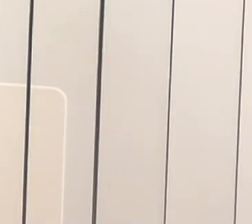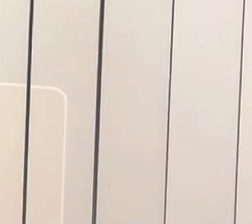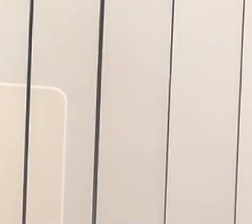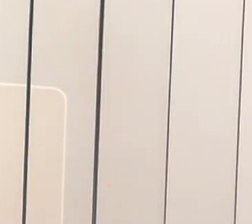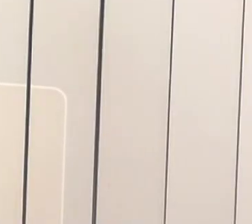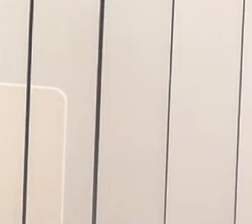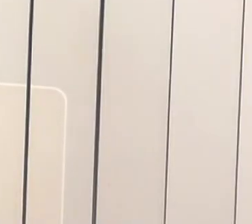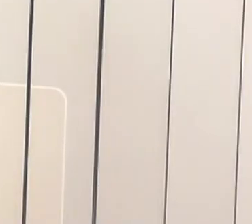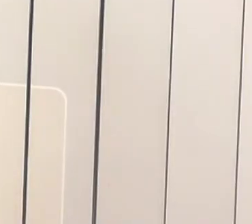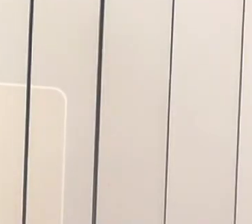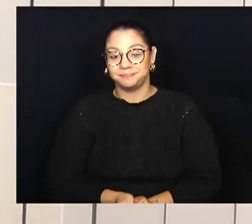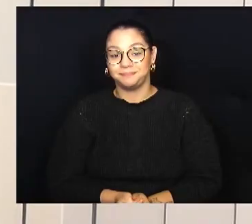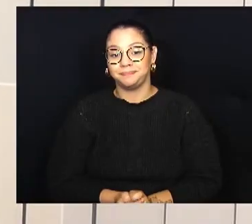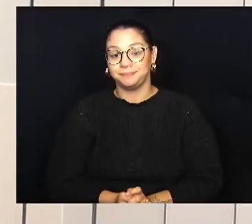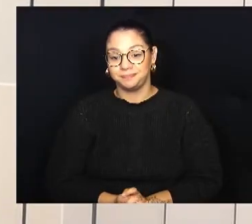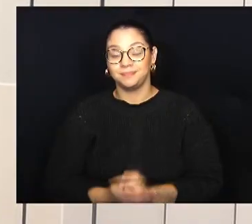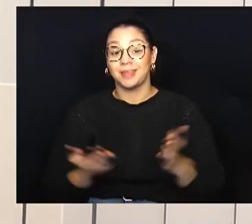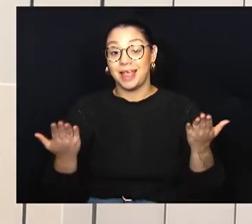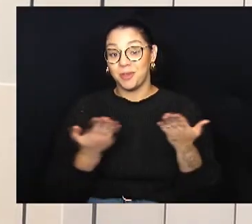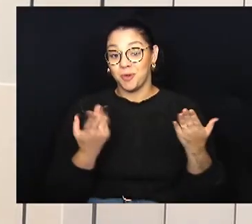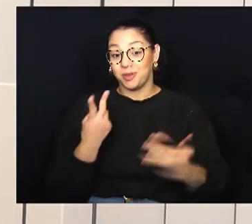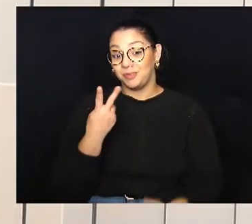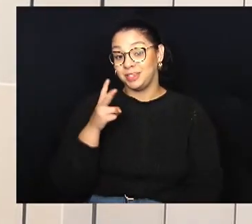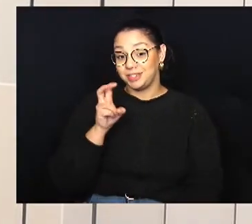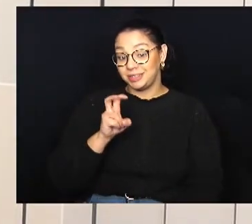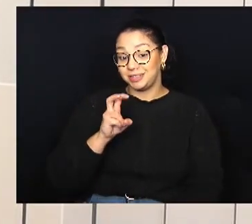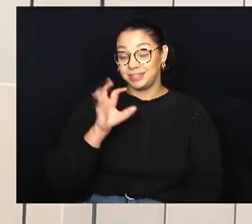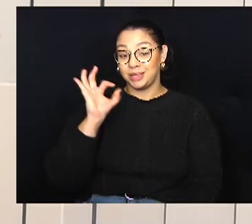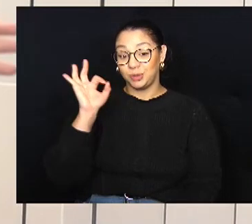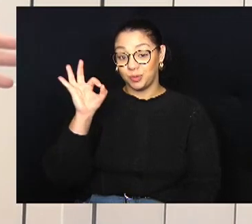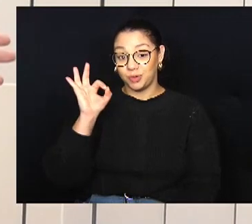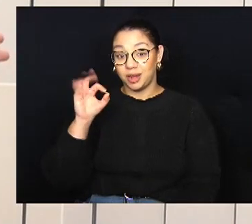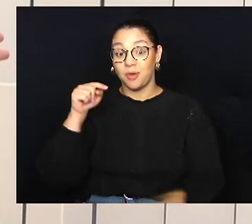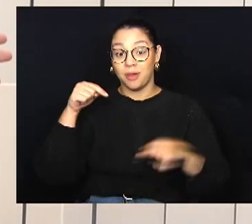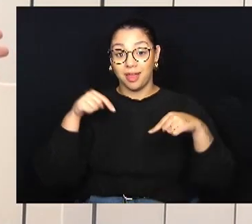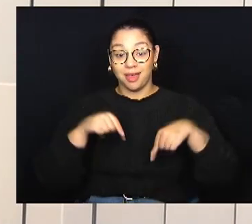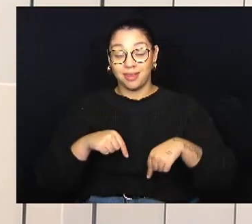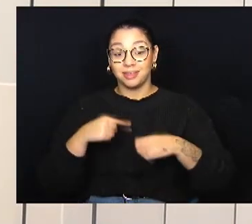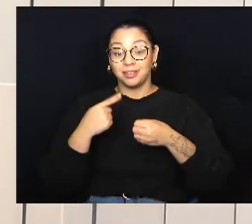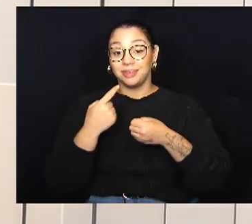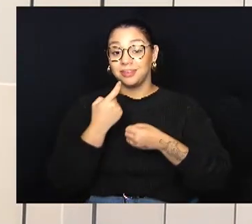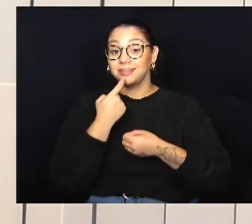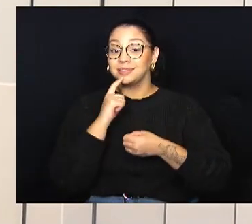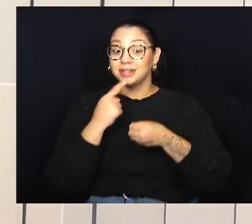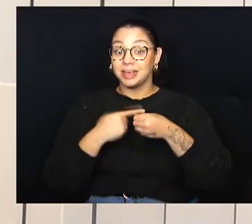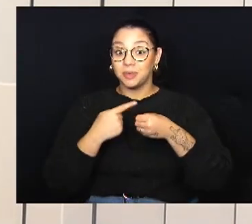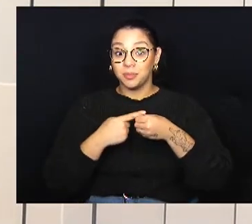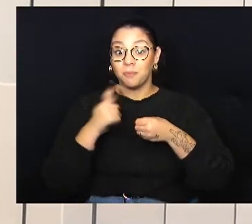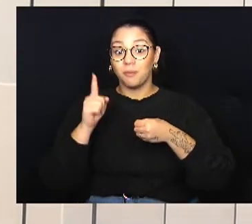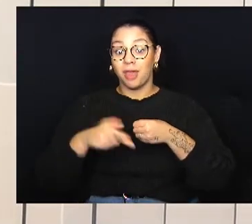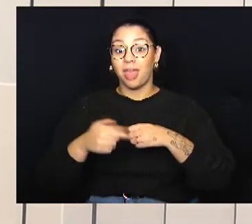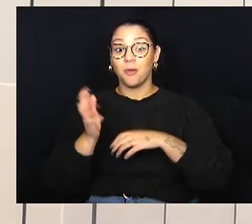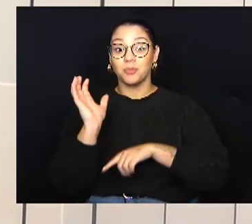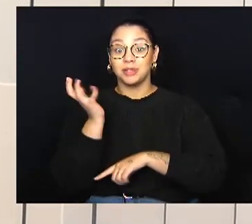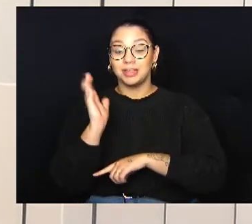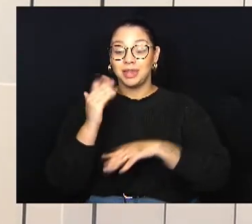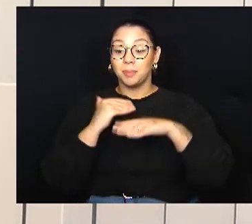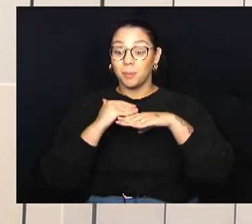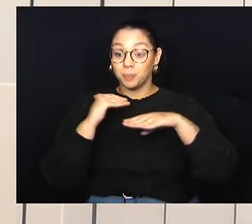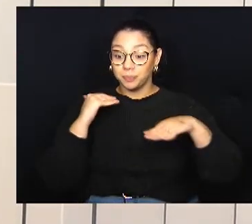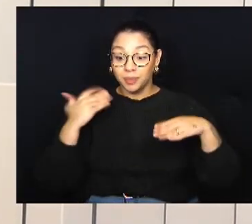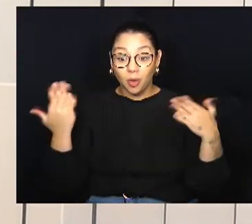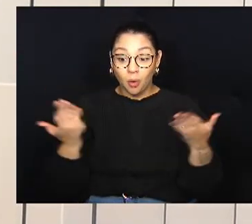Neste momento, 25 graus aqui na cidade de Campinas, mais uma semana de tempo estável. Hoje,